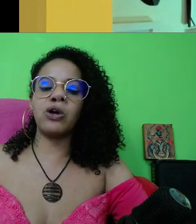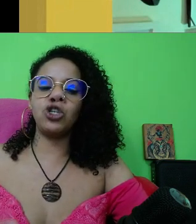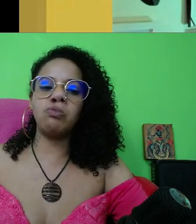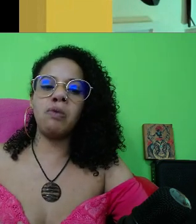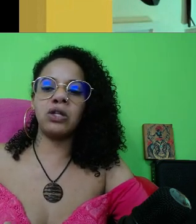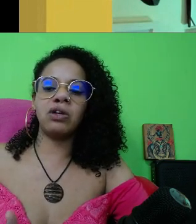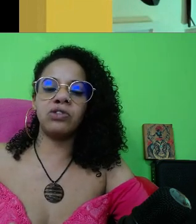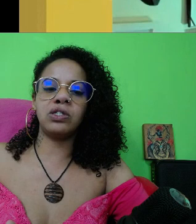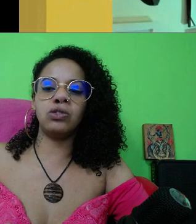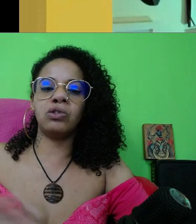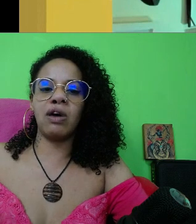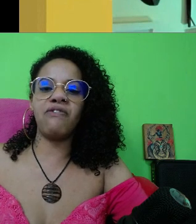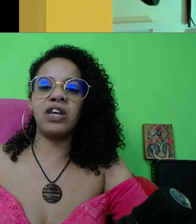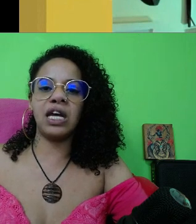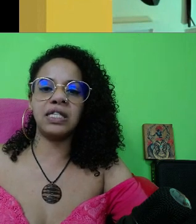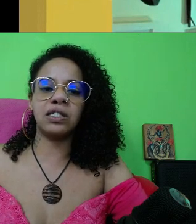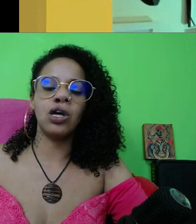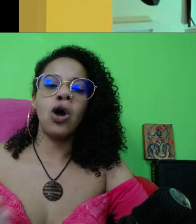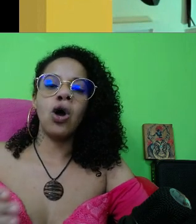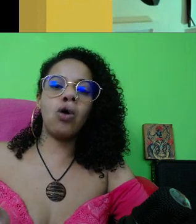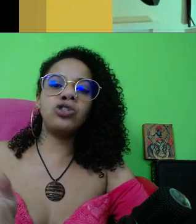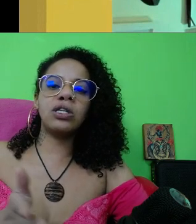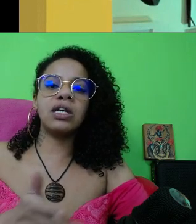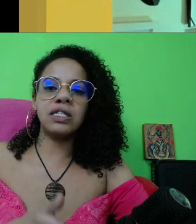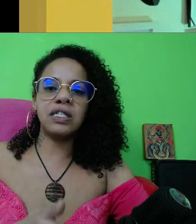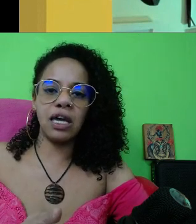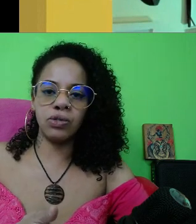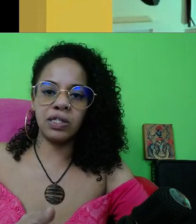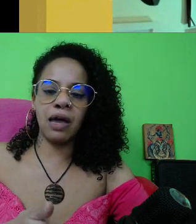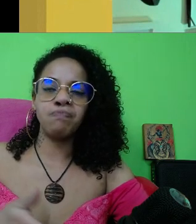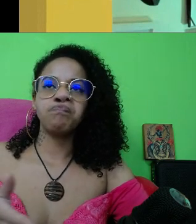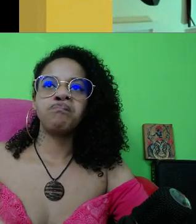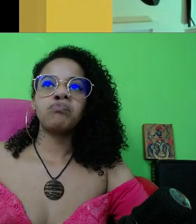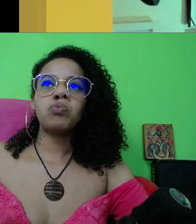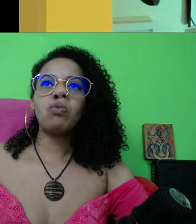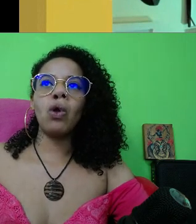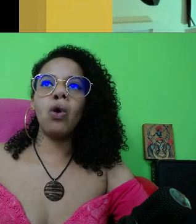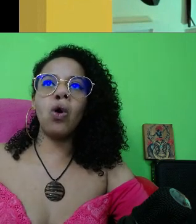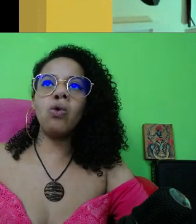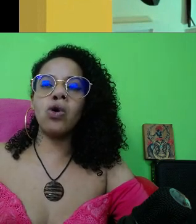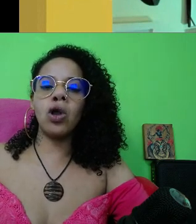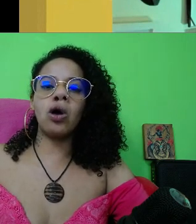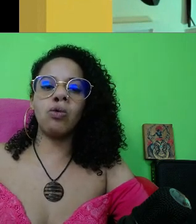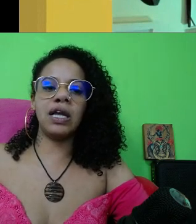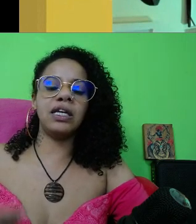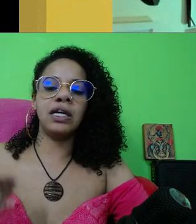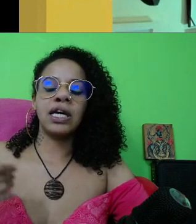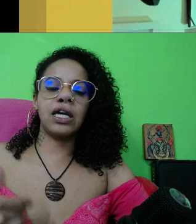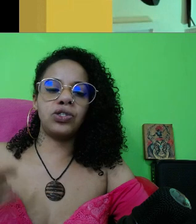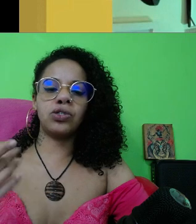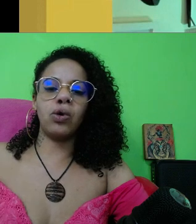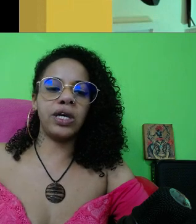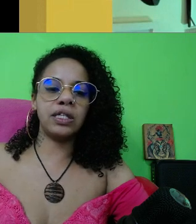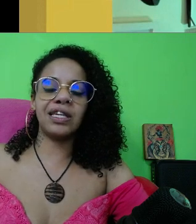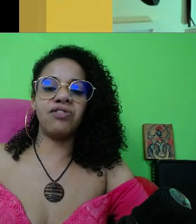porque a partir do momento que vocês usam referências ou de terceiros né ou colocam ali questões que